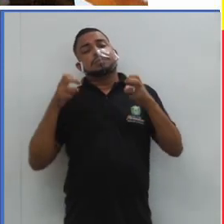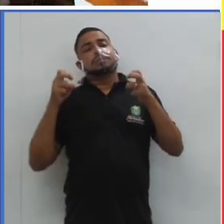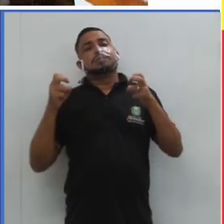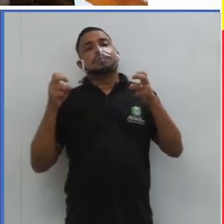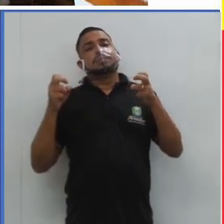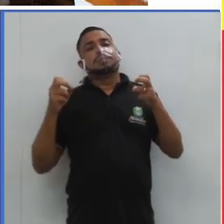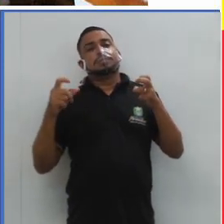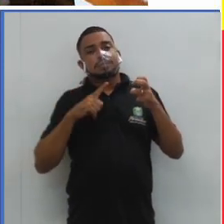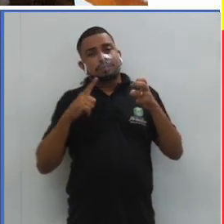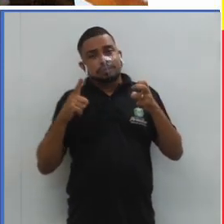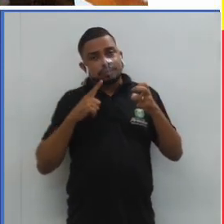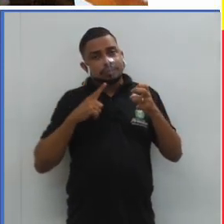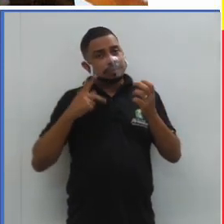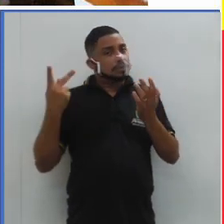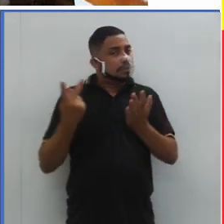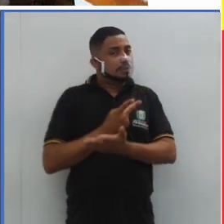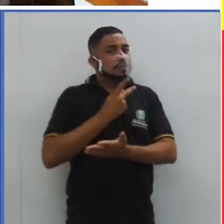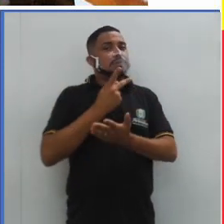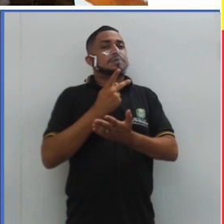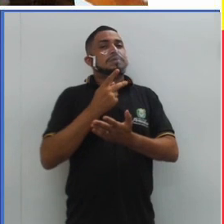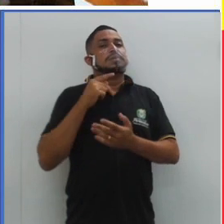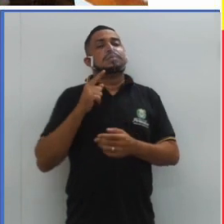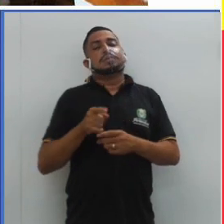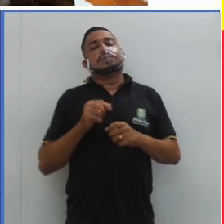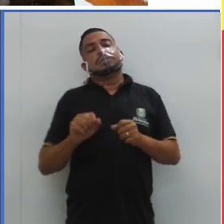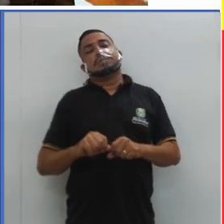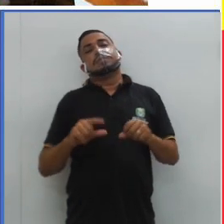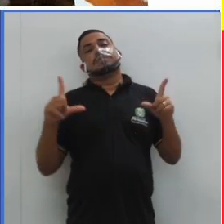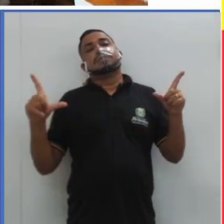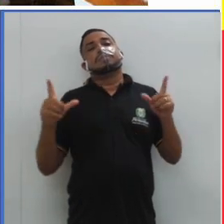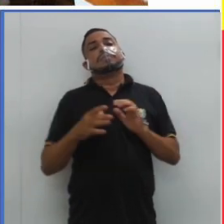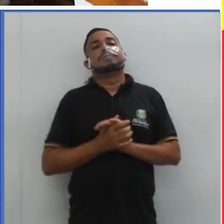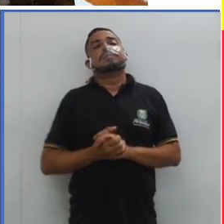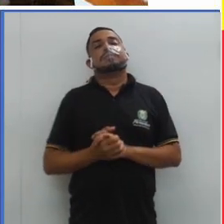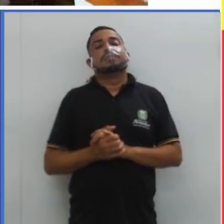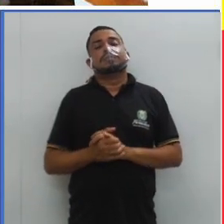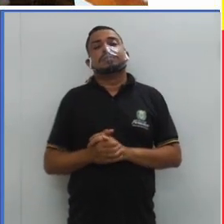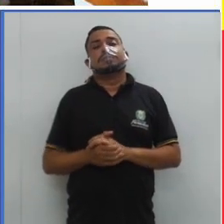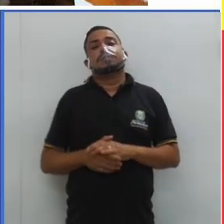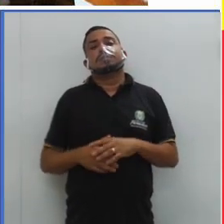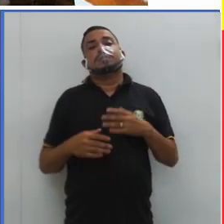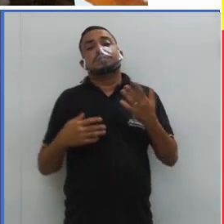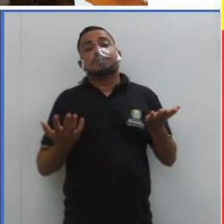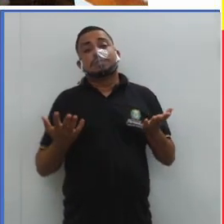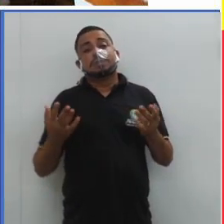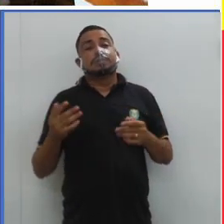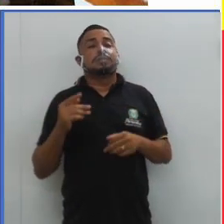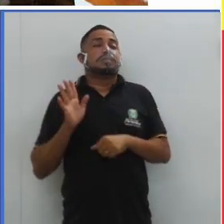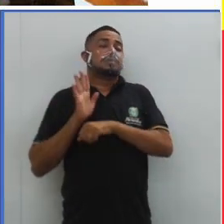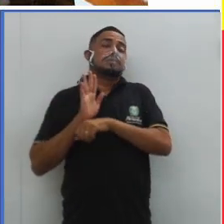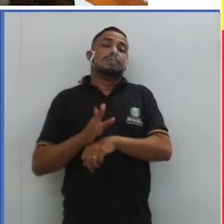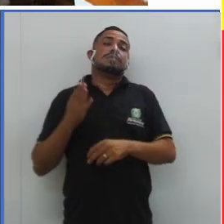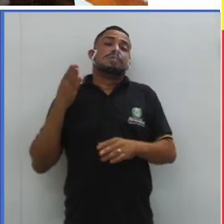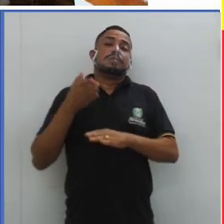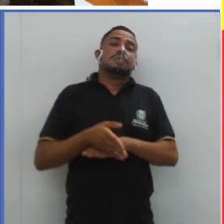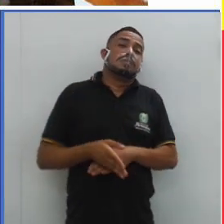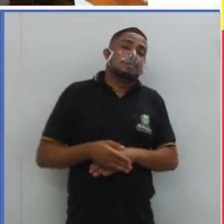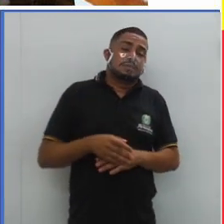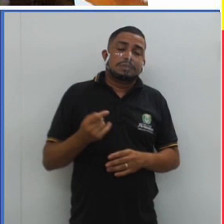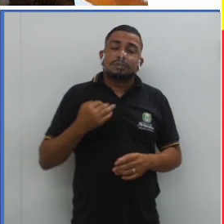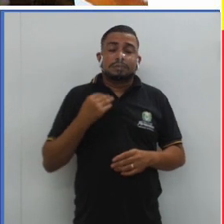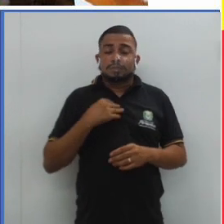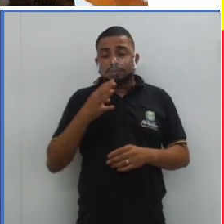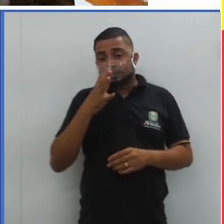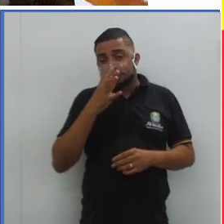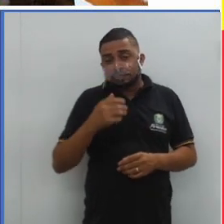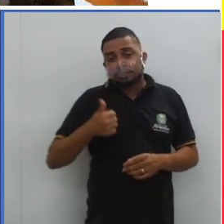vocês observarem, existe uma falha nessa imagem, nesse filme, né, que quando eu assisti pela primeira vez,